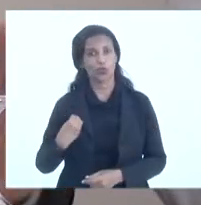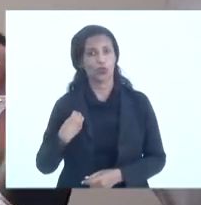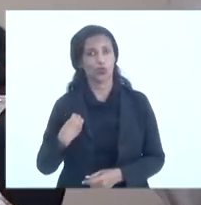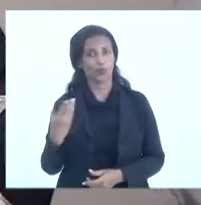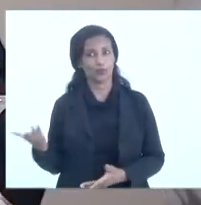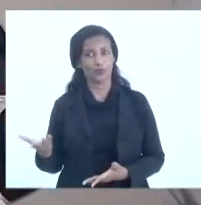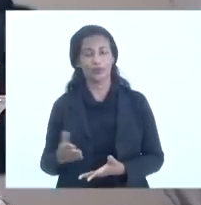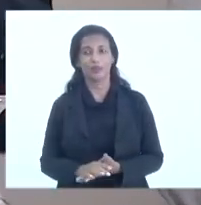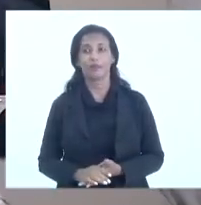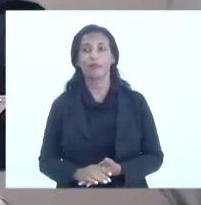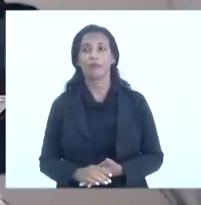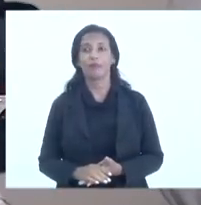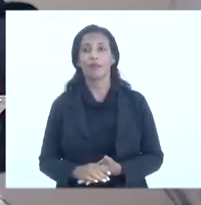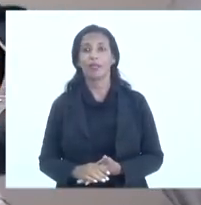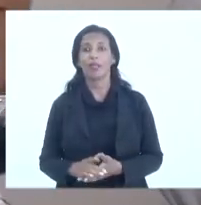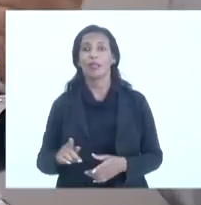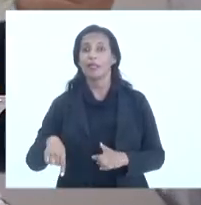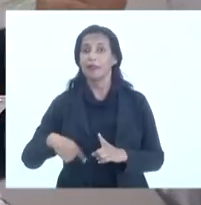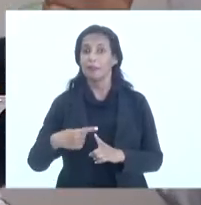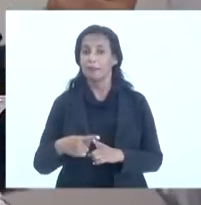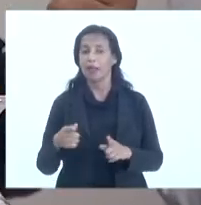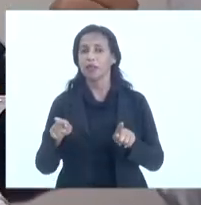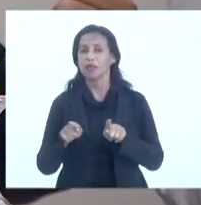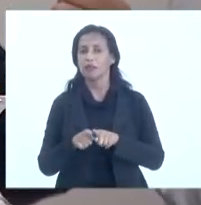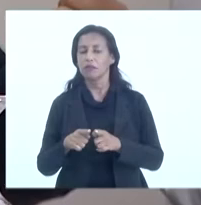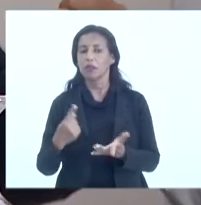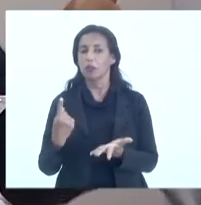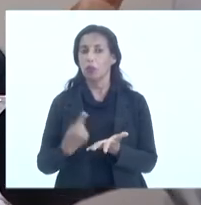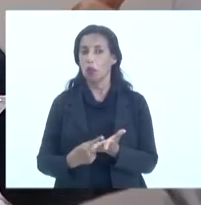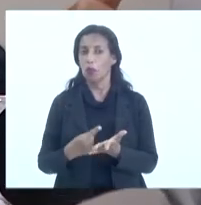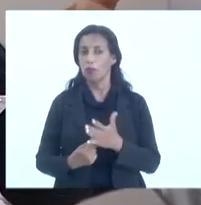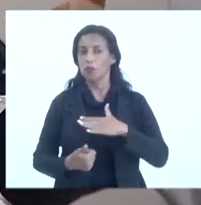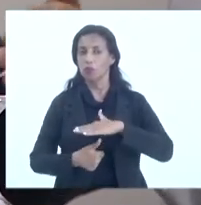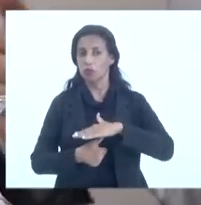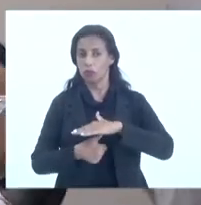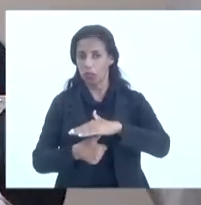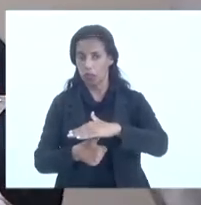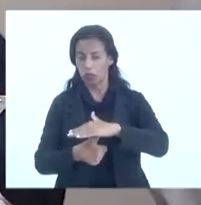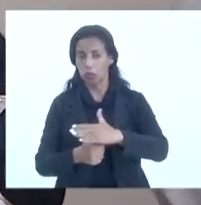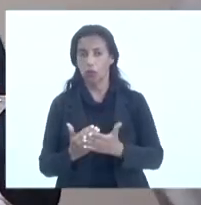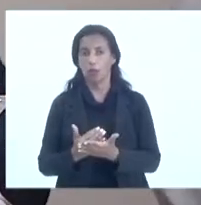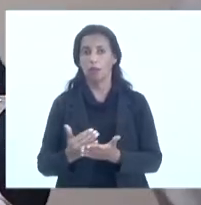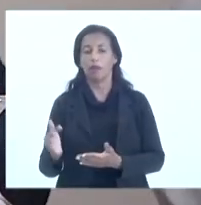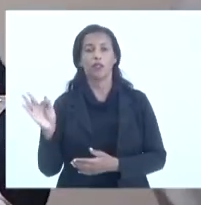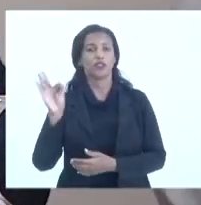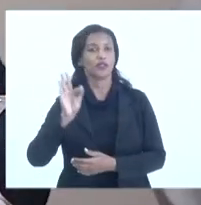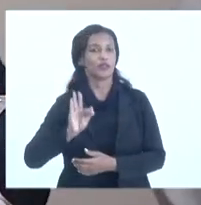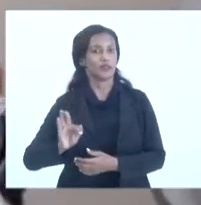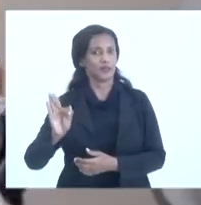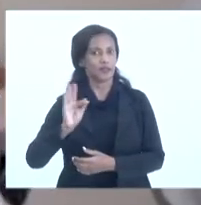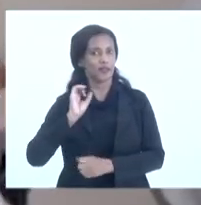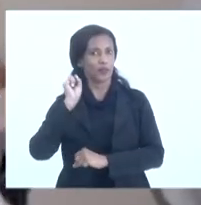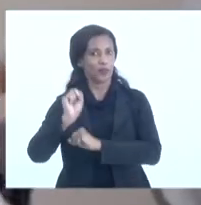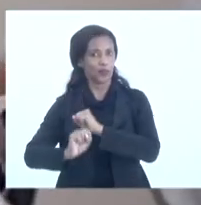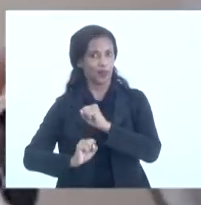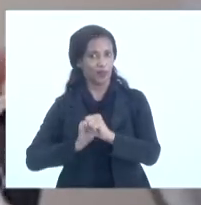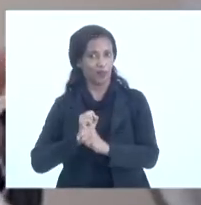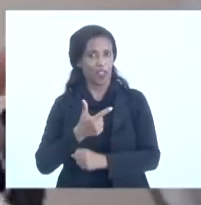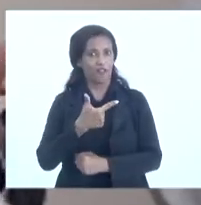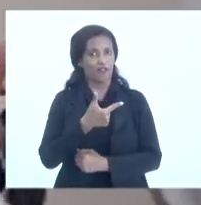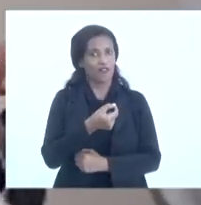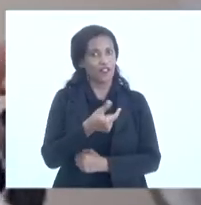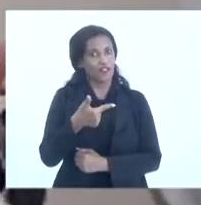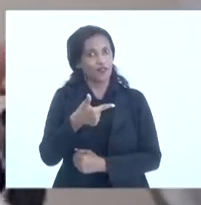presentes. E mais ainda, nós temos um compromisso do nosso reitor, que a partir de fevereiro do próximo ano, é isso,